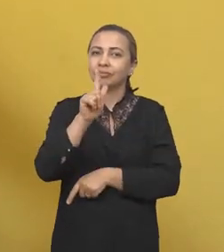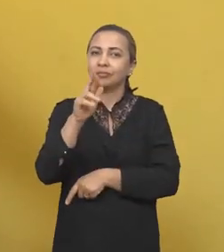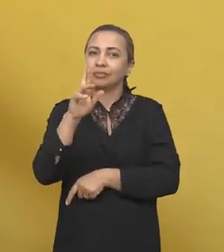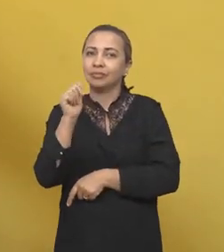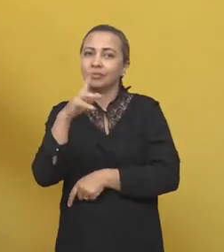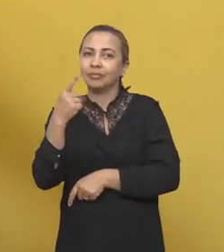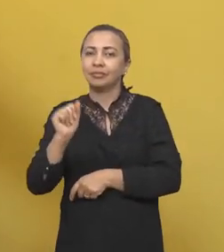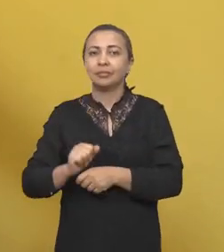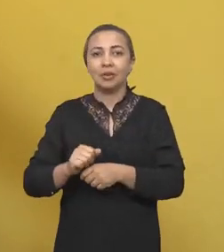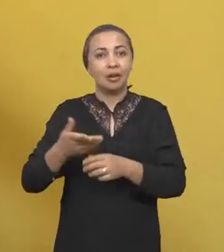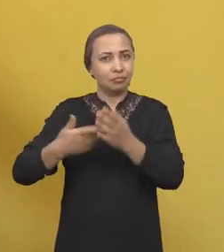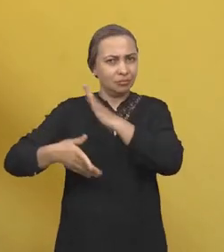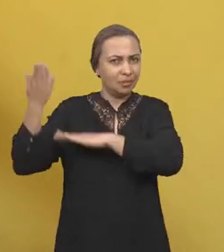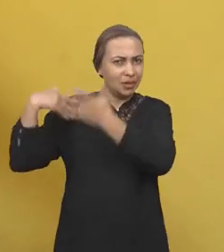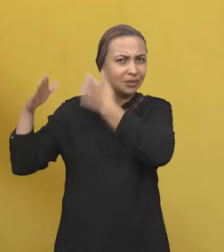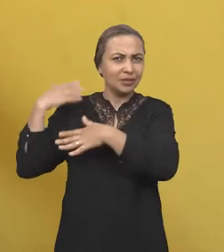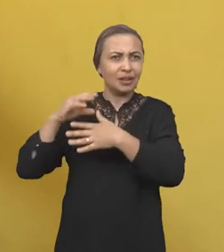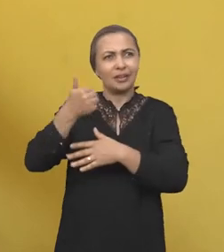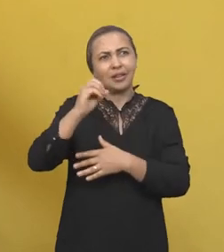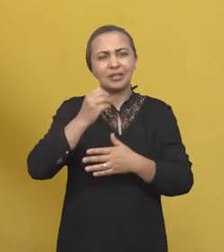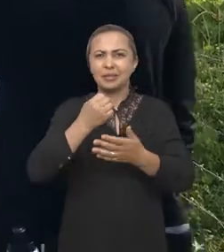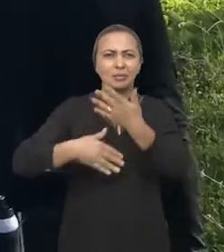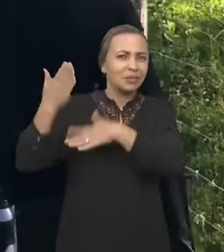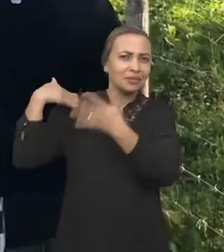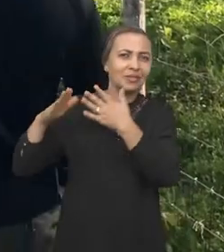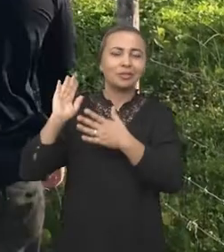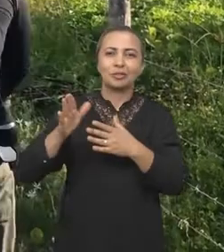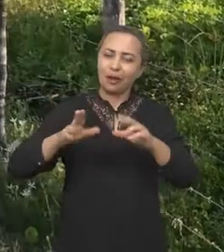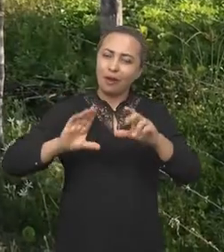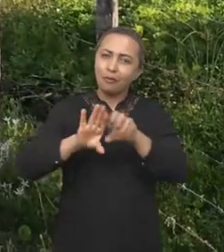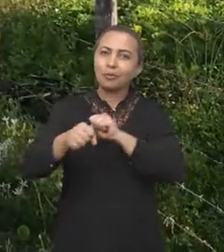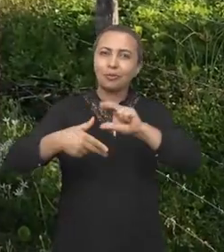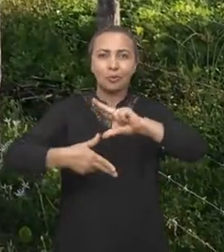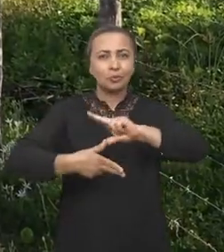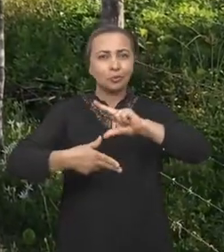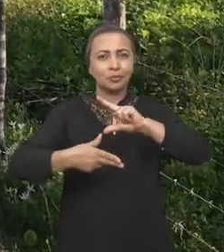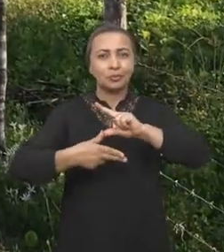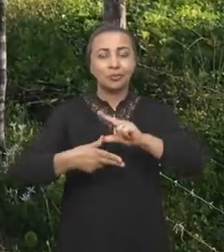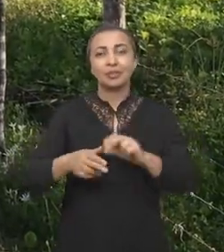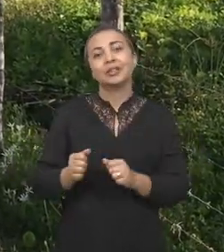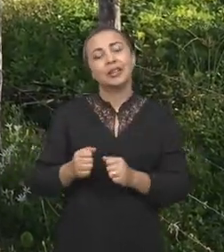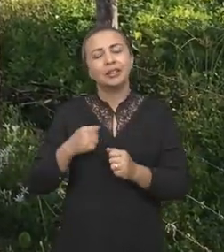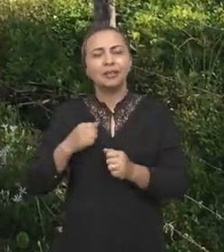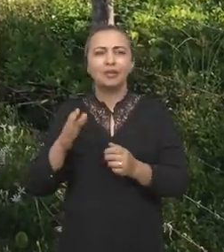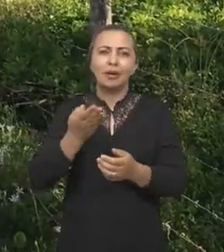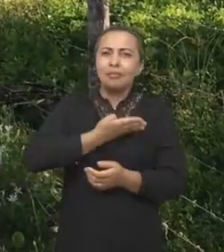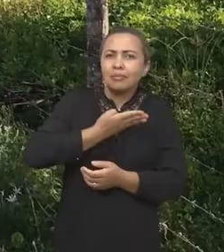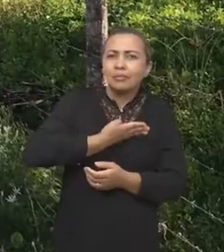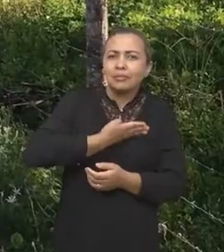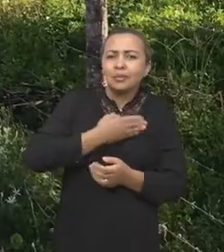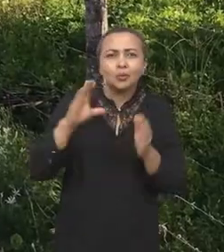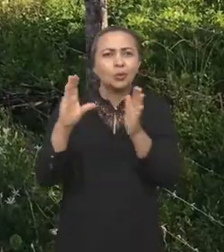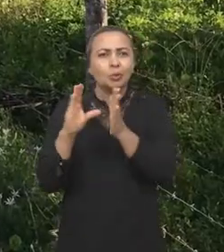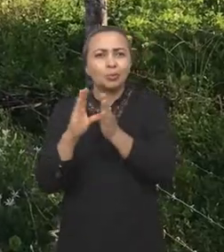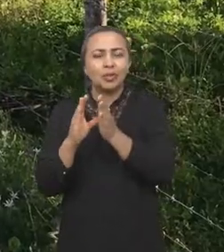frequentamos a localidade de Garapuá há cerca de 10 anos, né? E ali criamos uma relação afetiva mesmo com a comunidade,